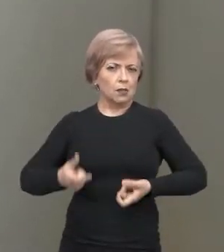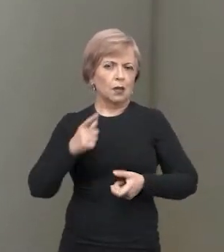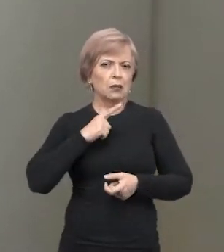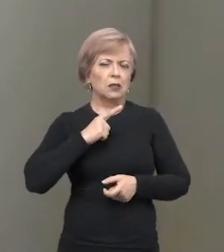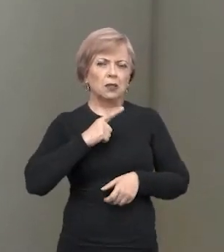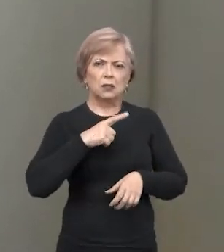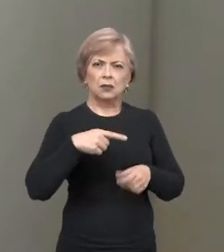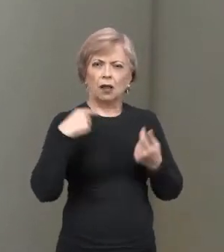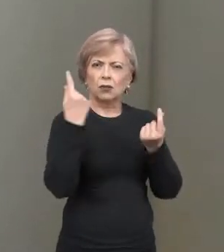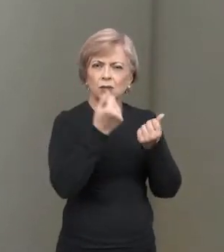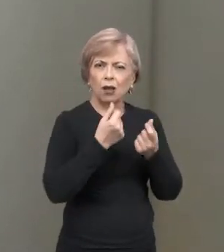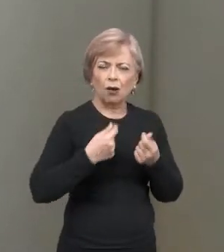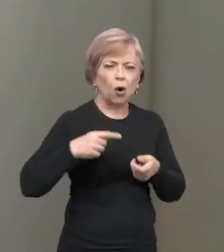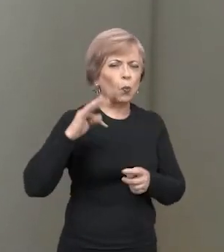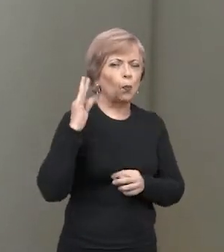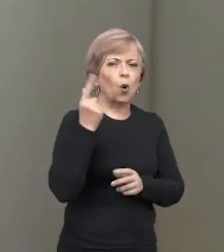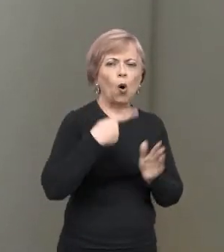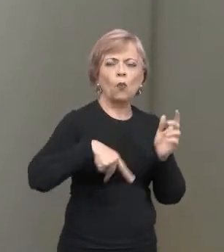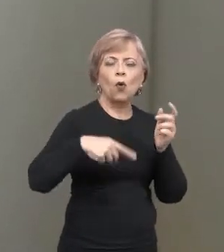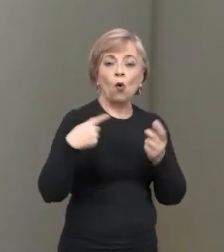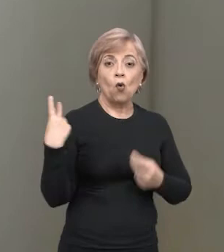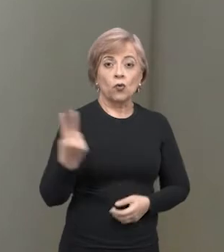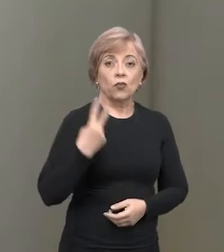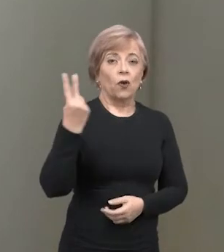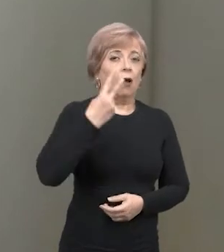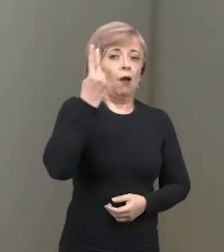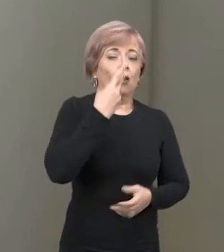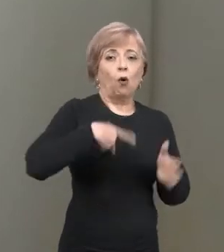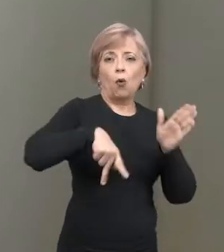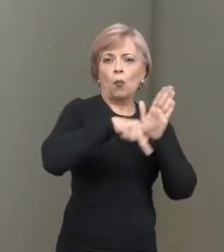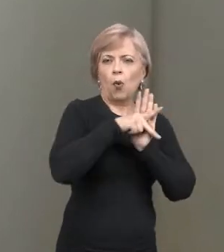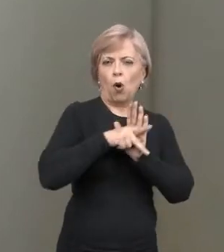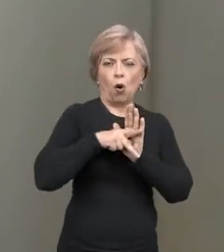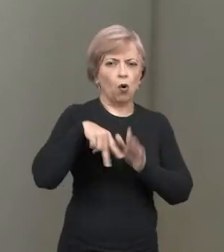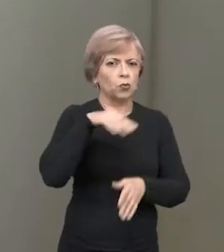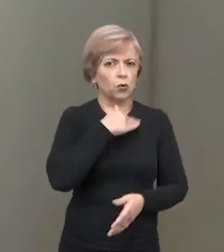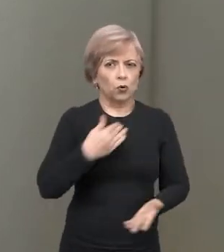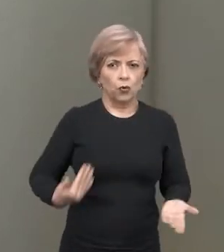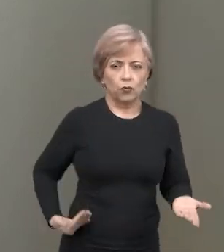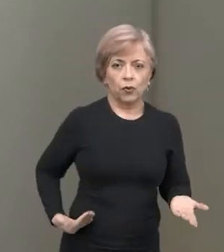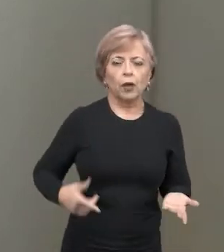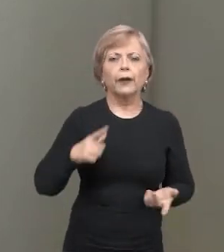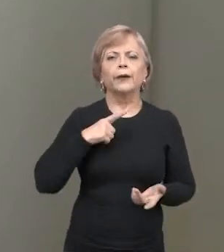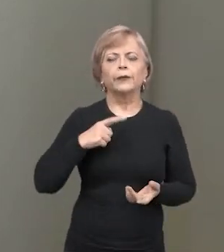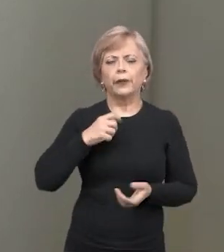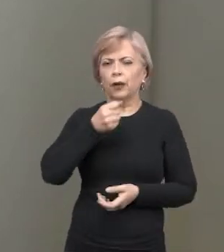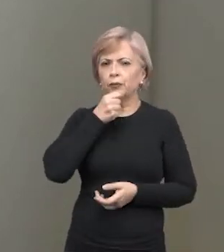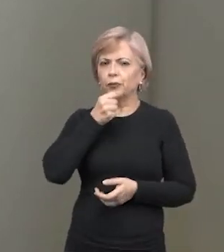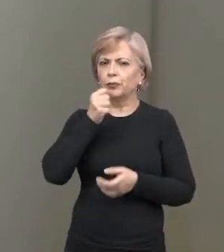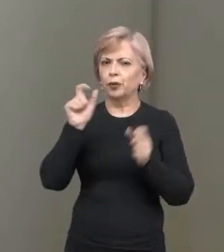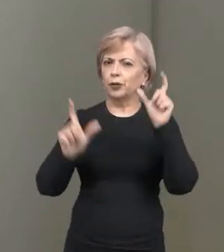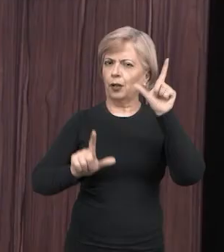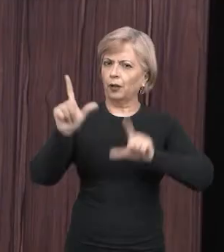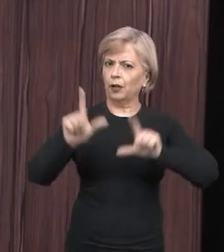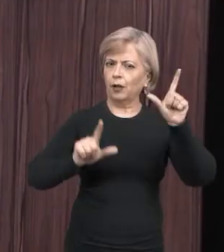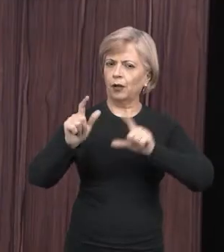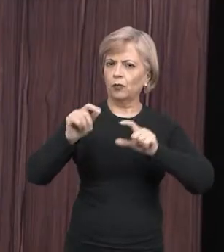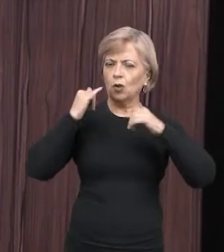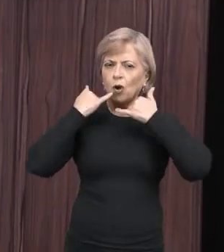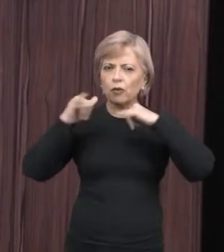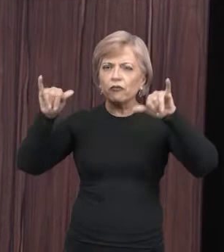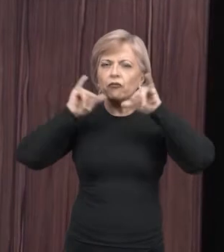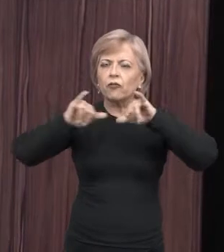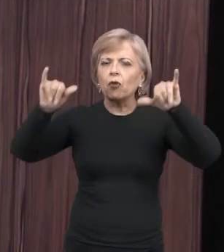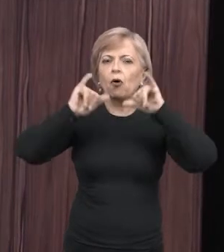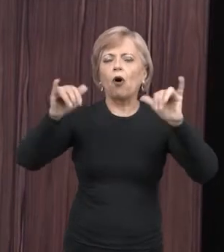carentes de absolutamente tudo. Acho que verificamos aí diariamente uma série de notícias e matérias que informam a